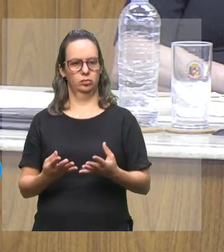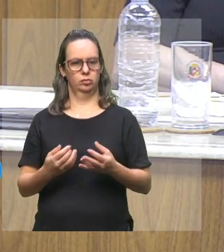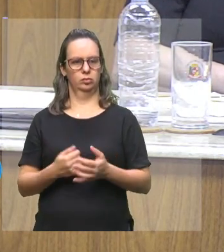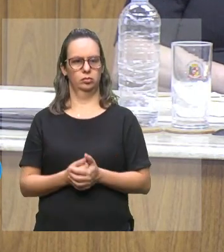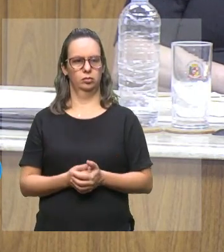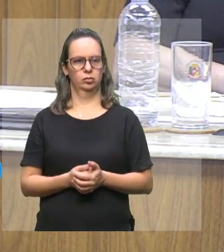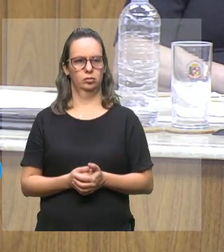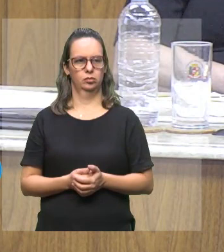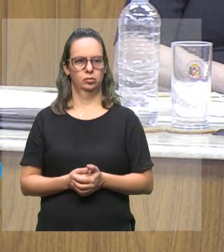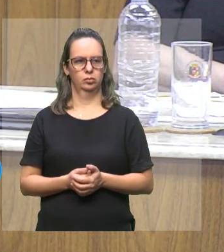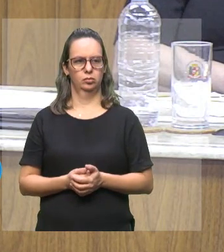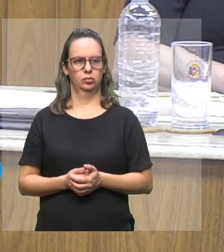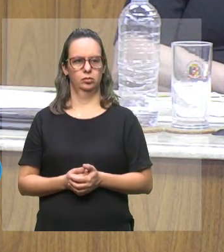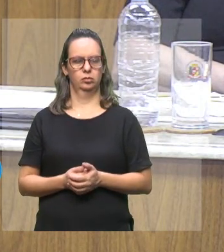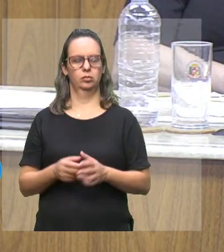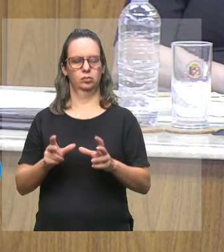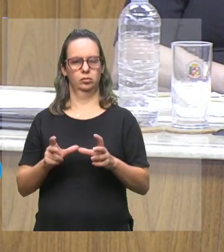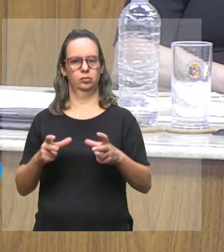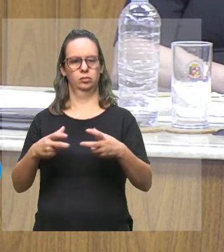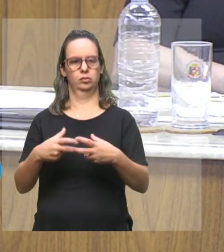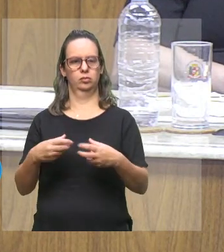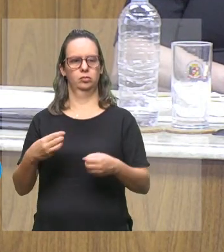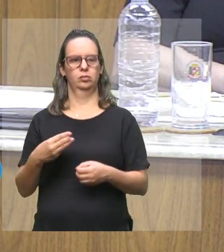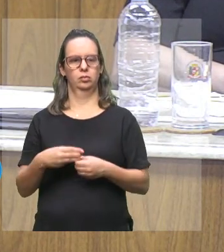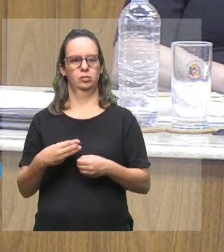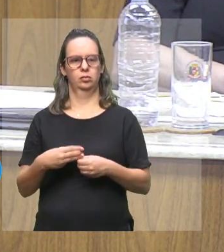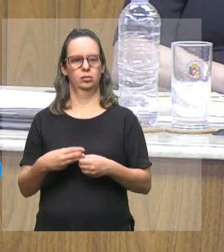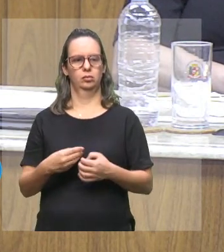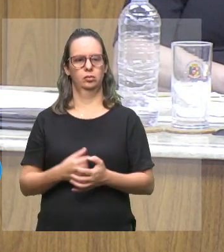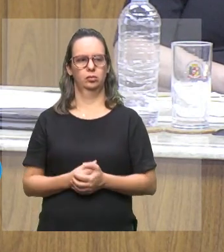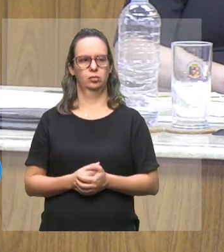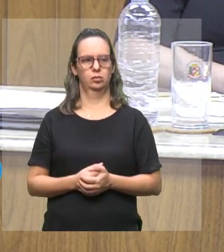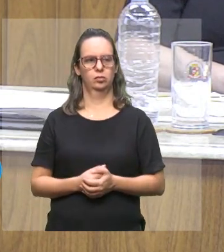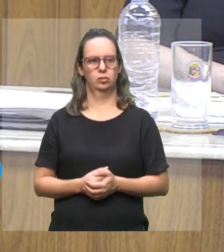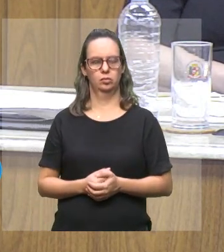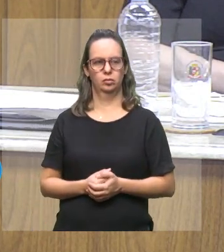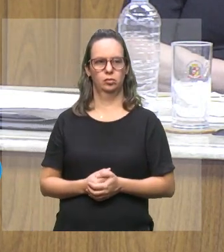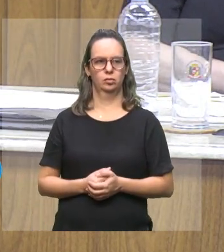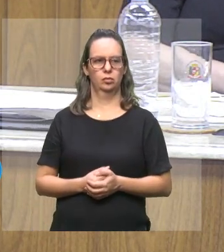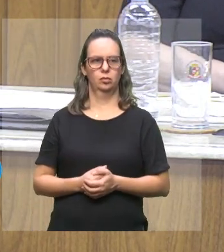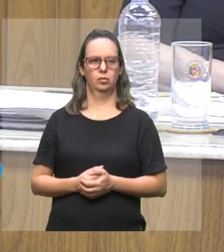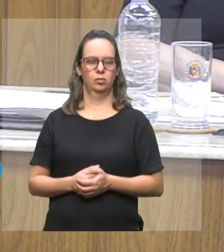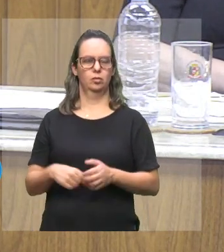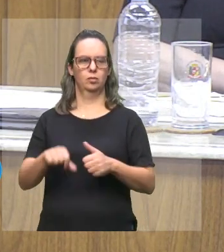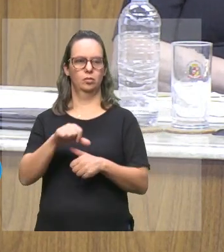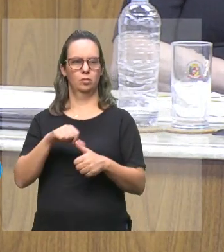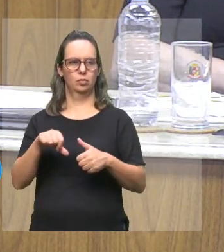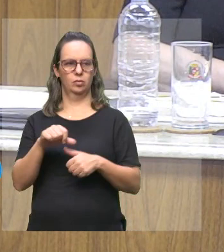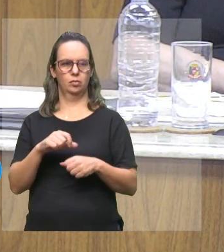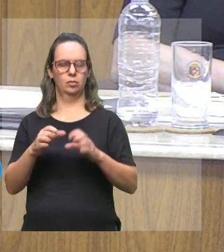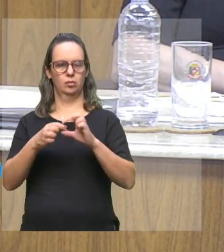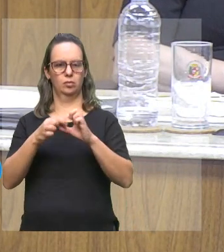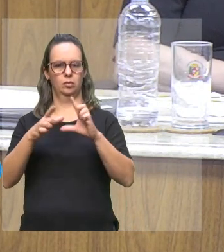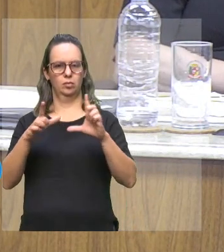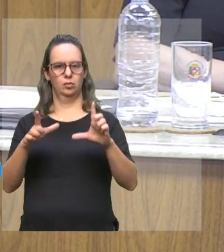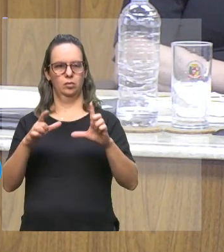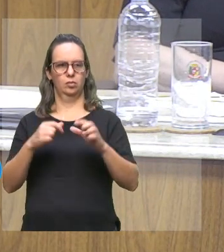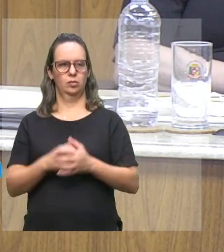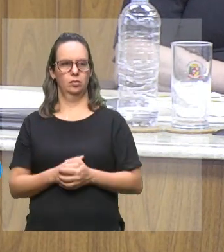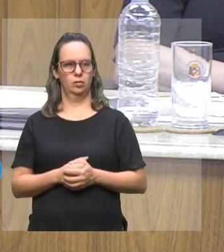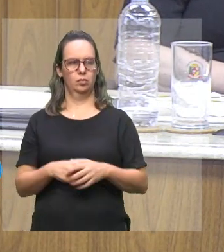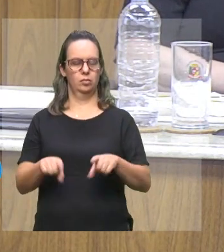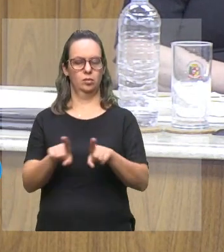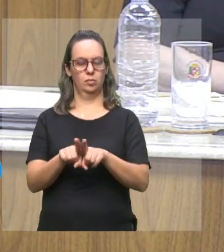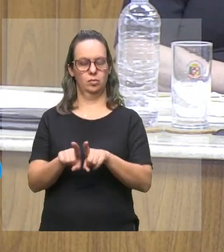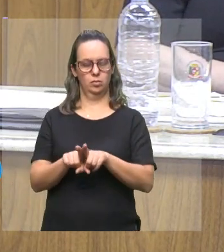no âmbito das câmaras municipais, resolve editar a deliberação de seguinte